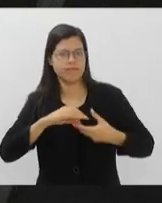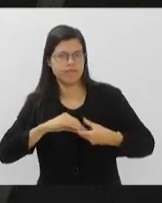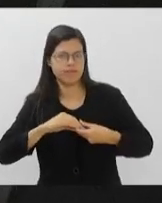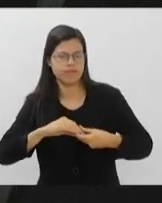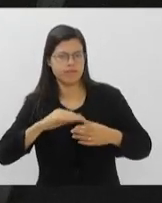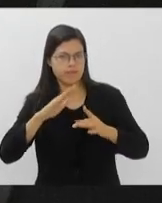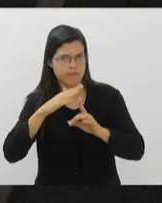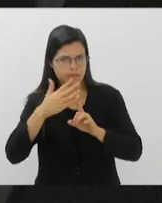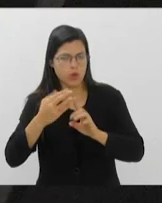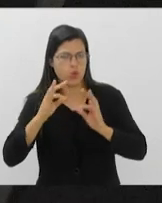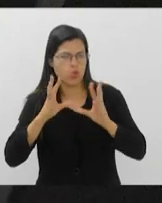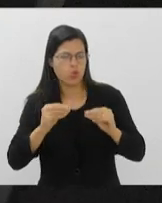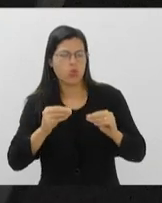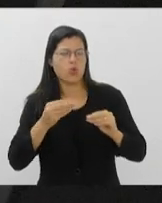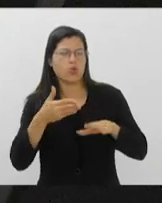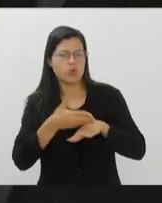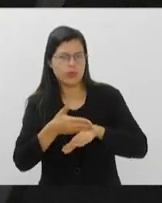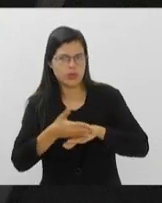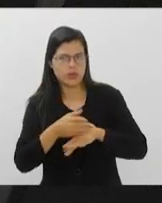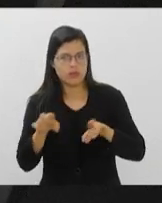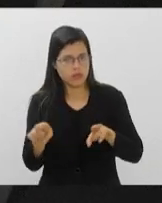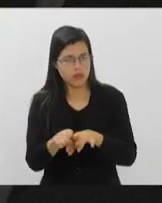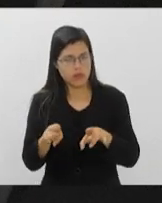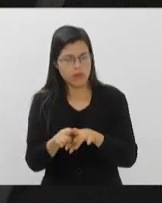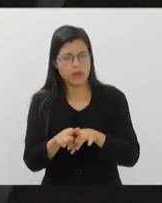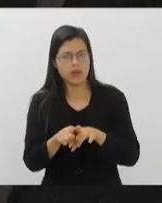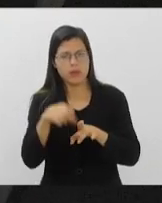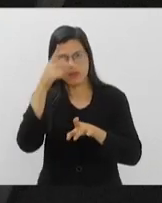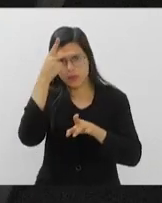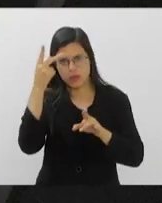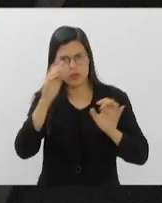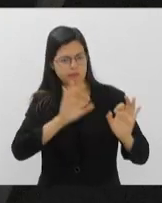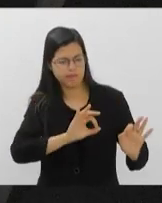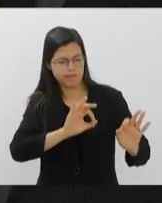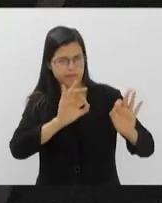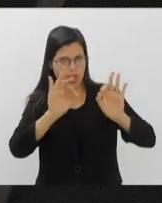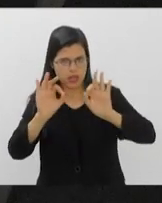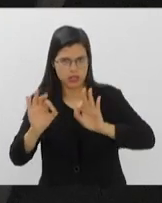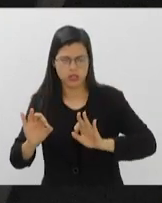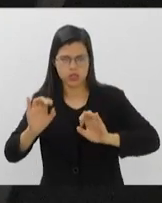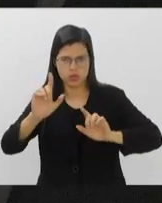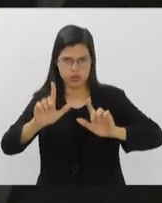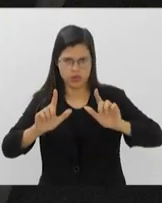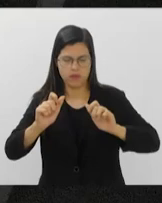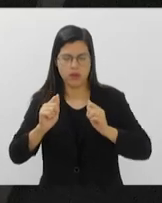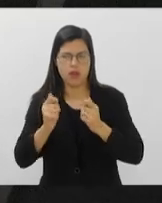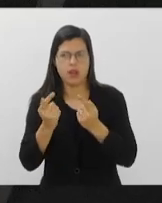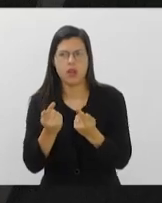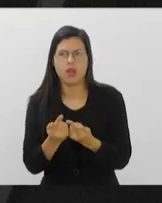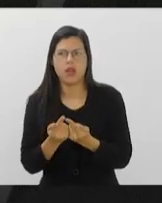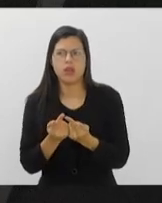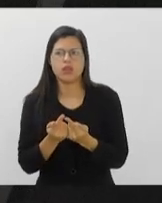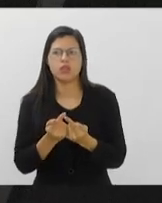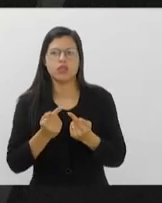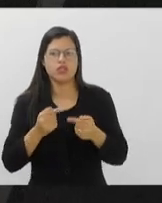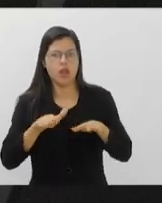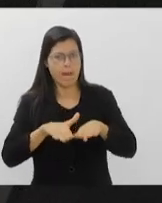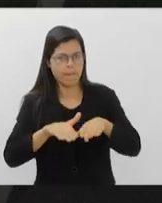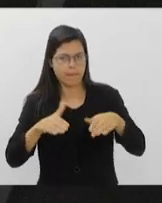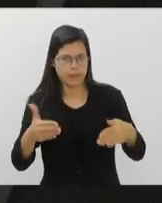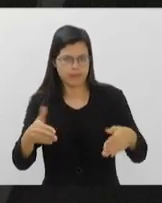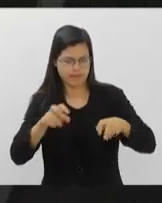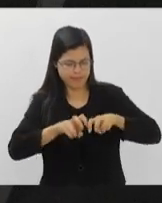presentes e também quem tá acompanhando aí de forma remota essa transmissão cumprimentar a mesa aqui na pessoa da tia